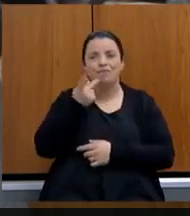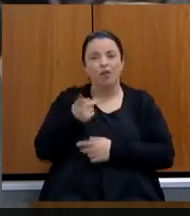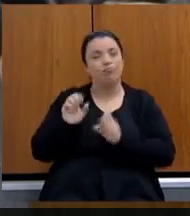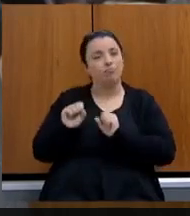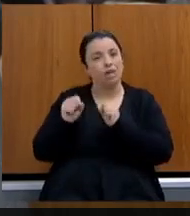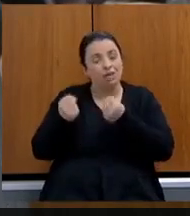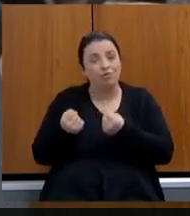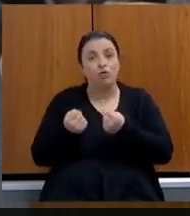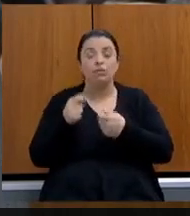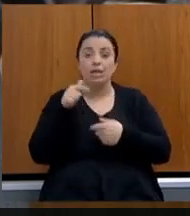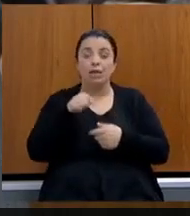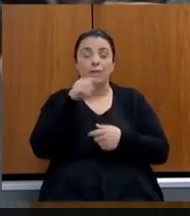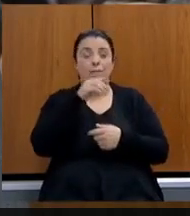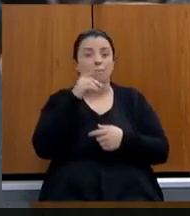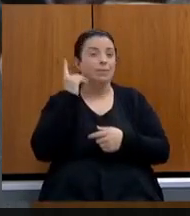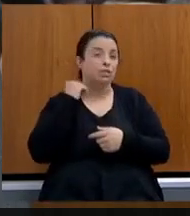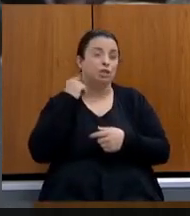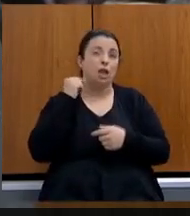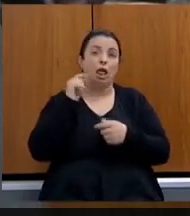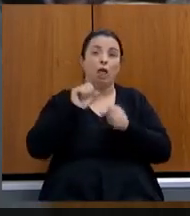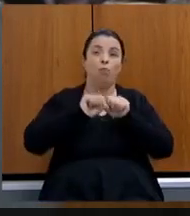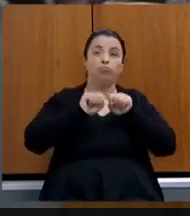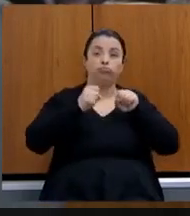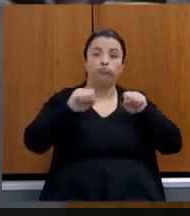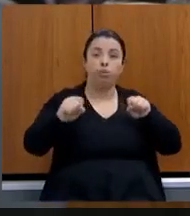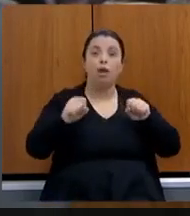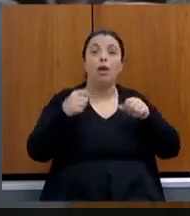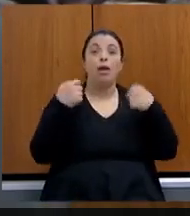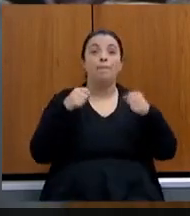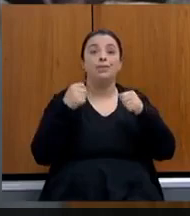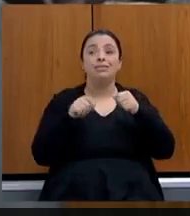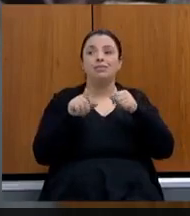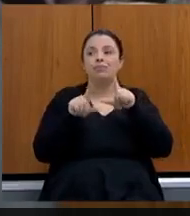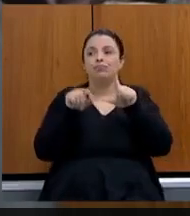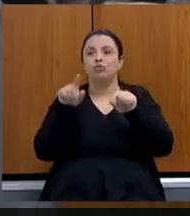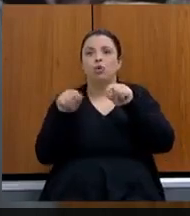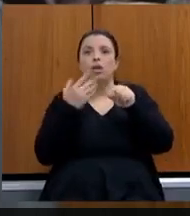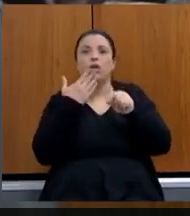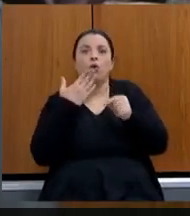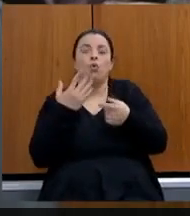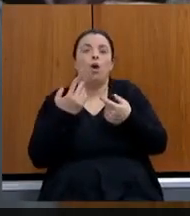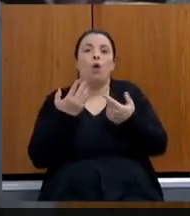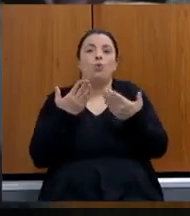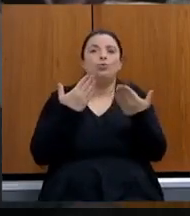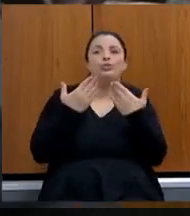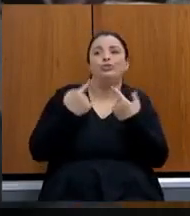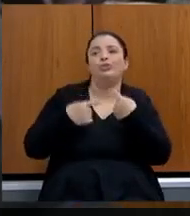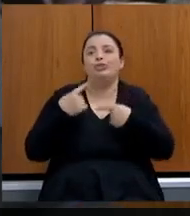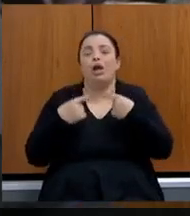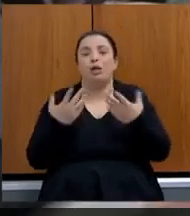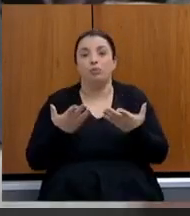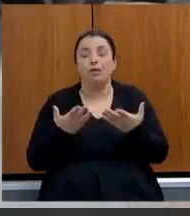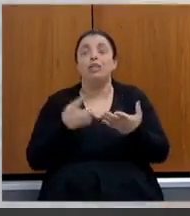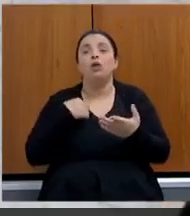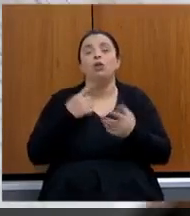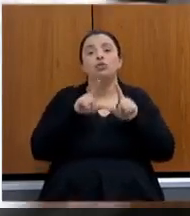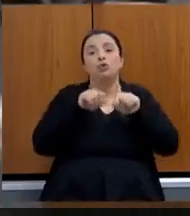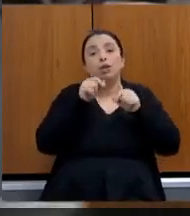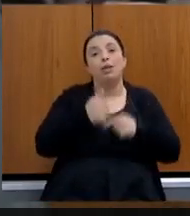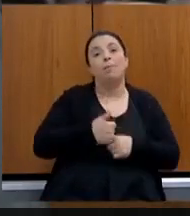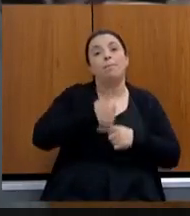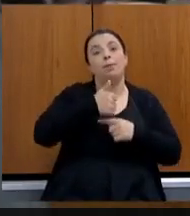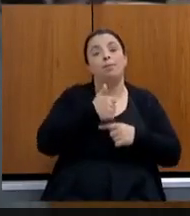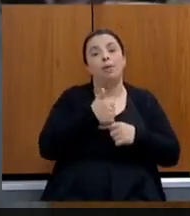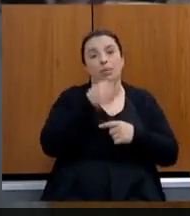muito grande e que a gente precisava fazer opções de diálogo né optamos Por primeiramente fazer a conversa com